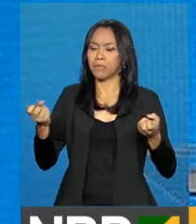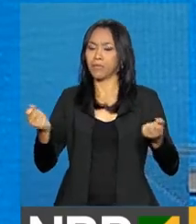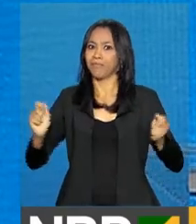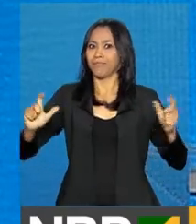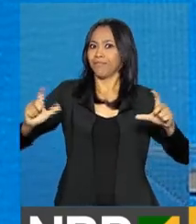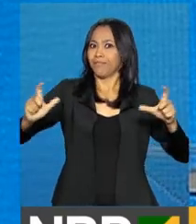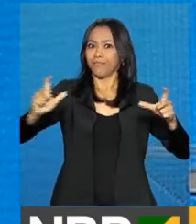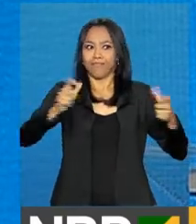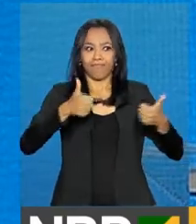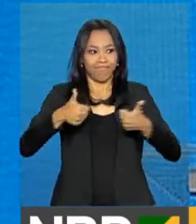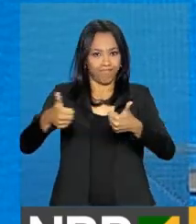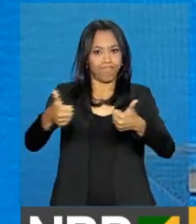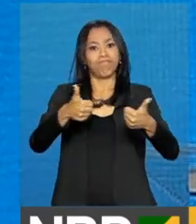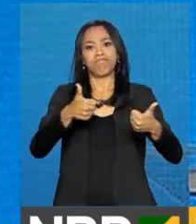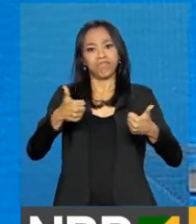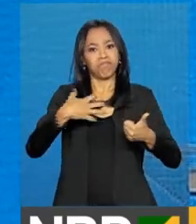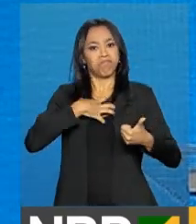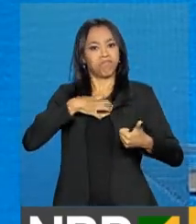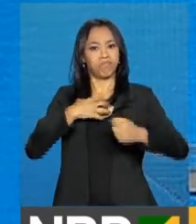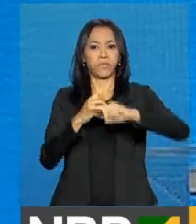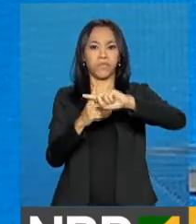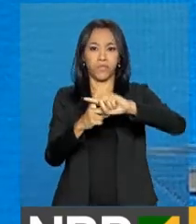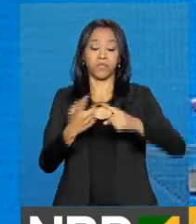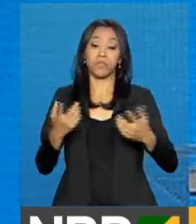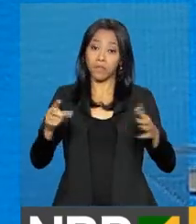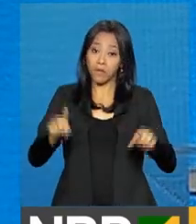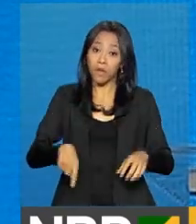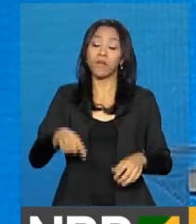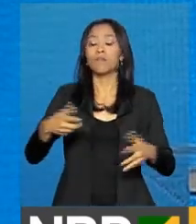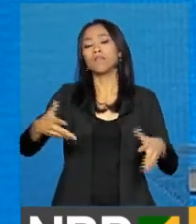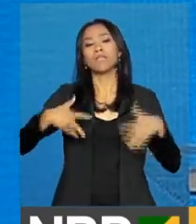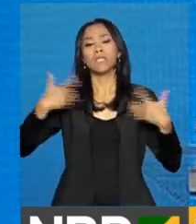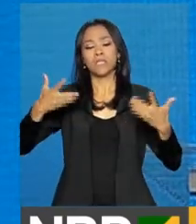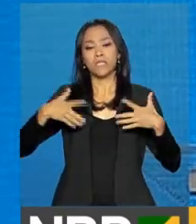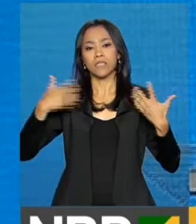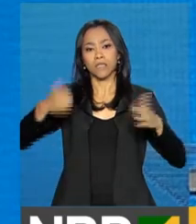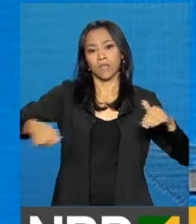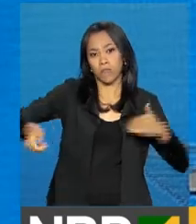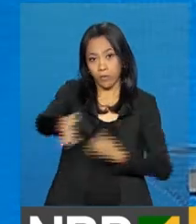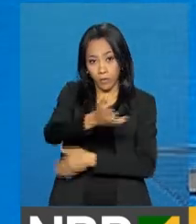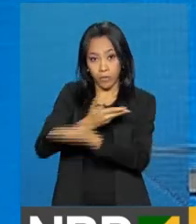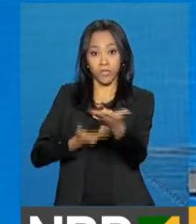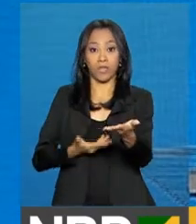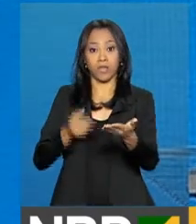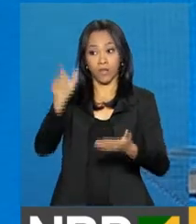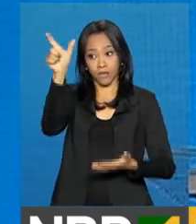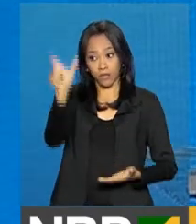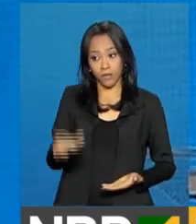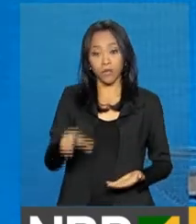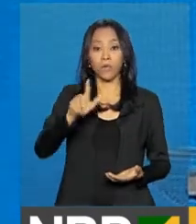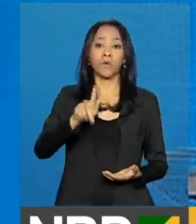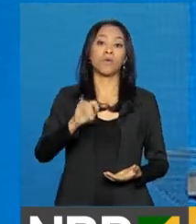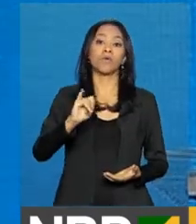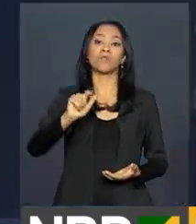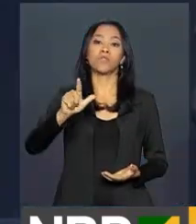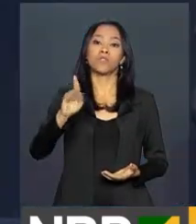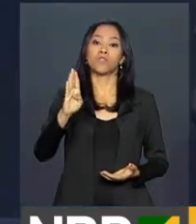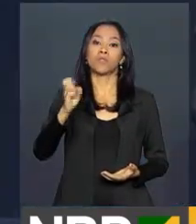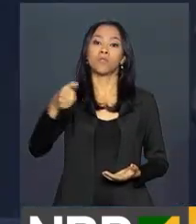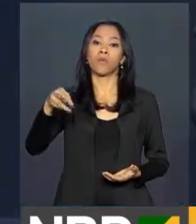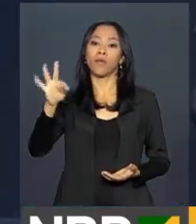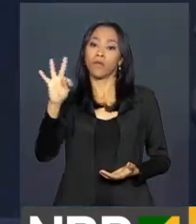muito positiva, né? Portanto, é uma alegria compartilhar com Gilberto Roch, com os senhores e as